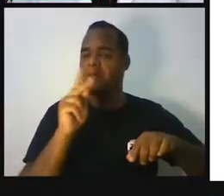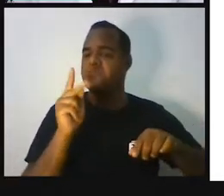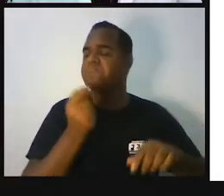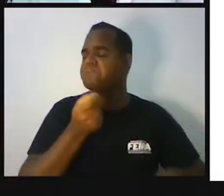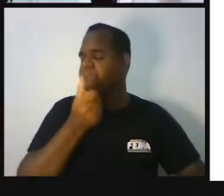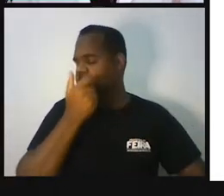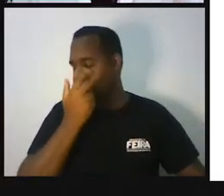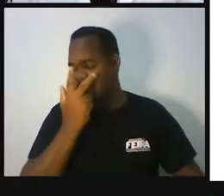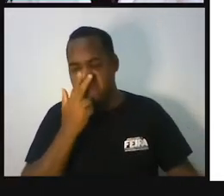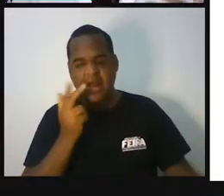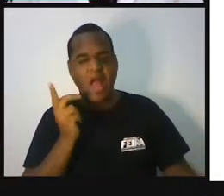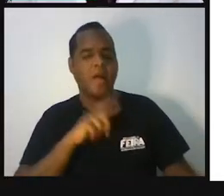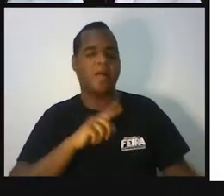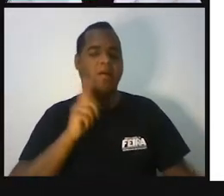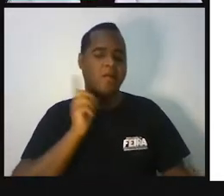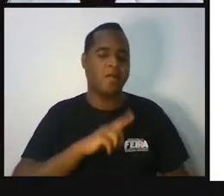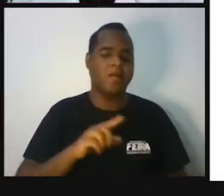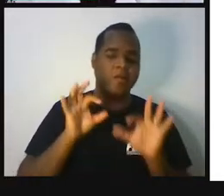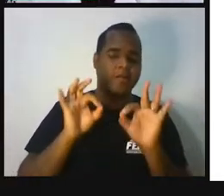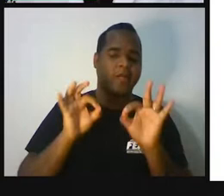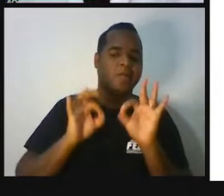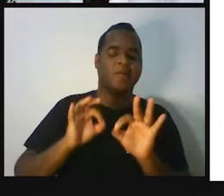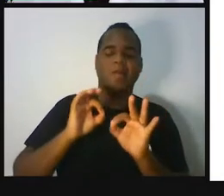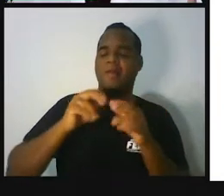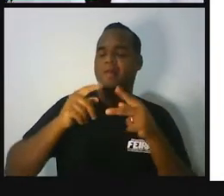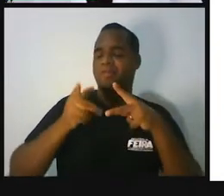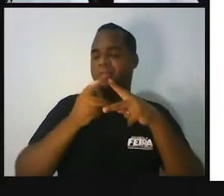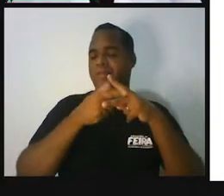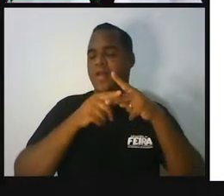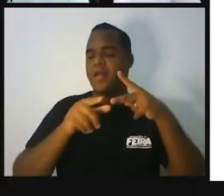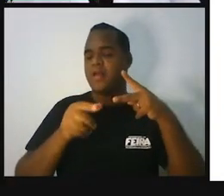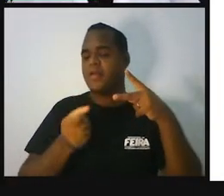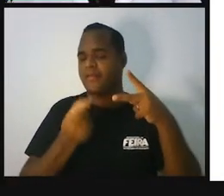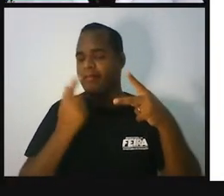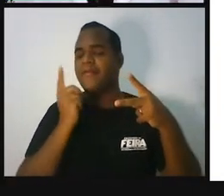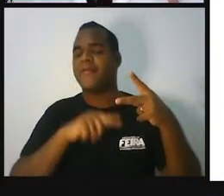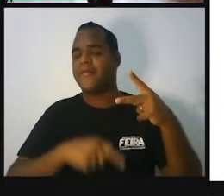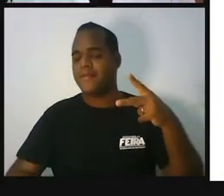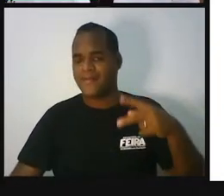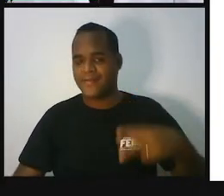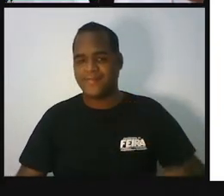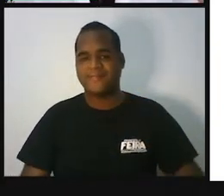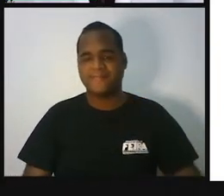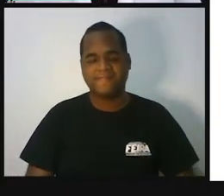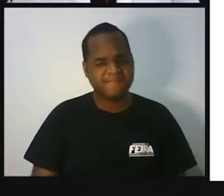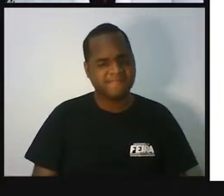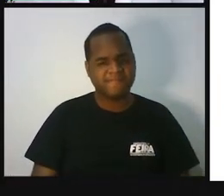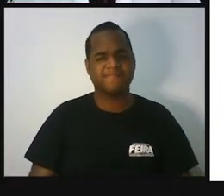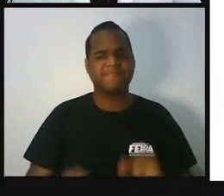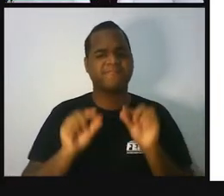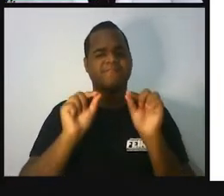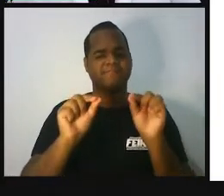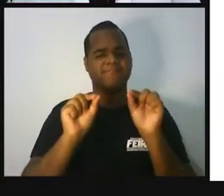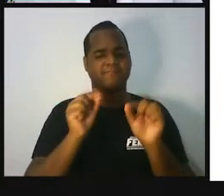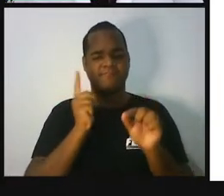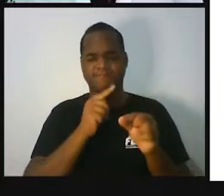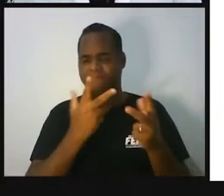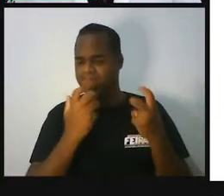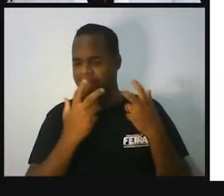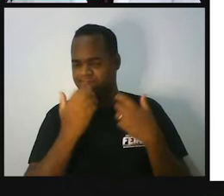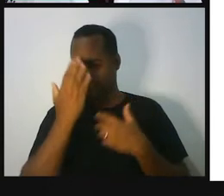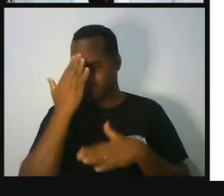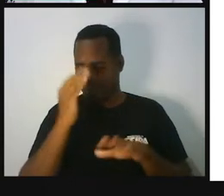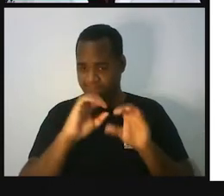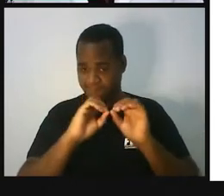assim rapaz eu coloquei a bola no ângulo ó e aí essa coisa de ângulo tá por dentro